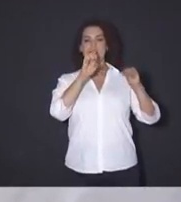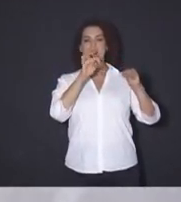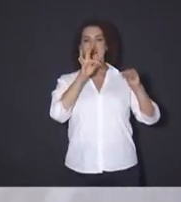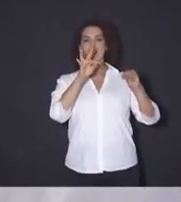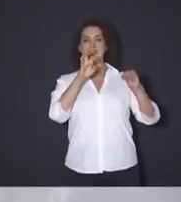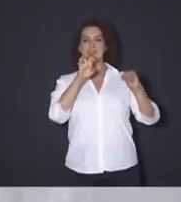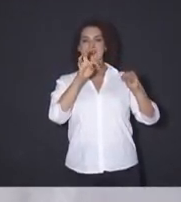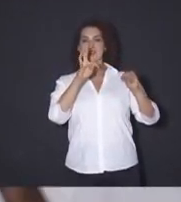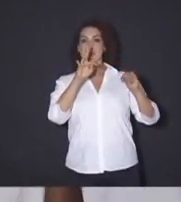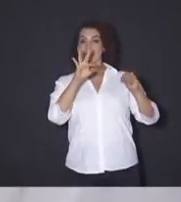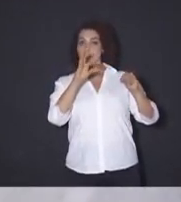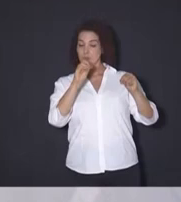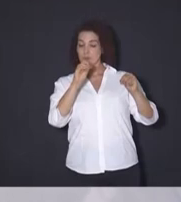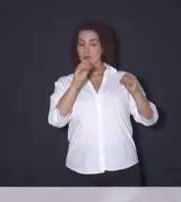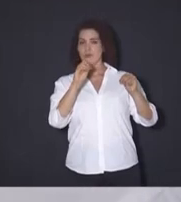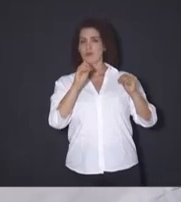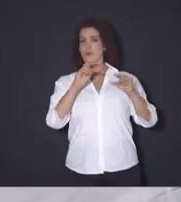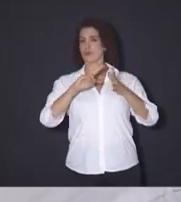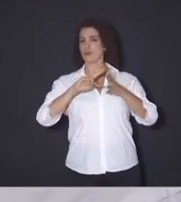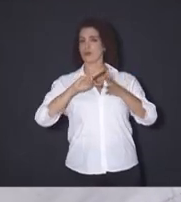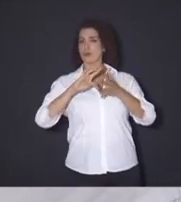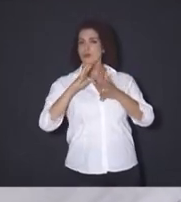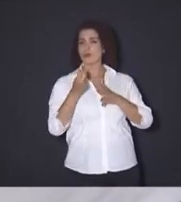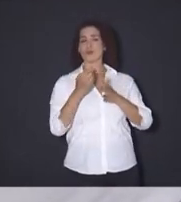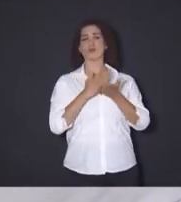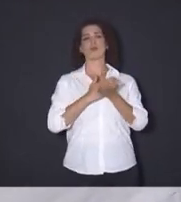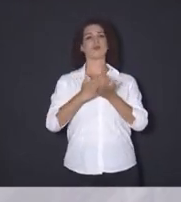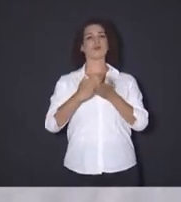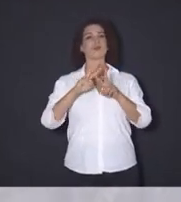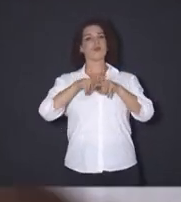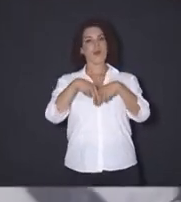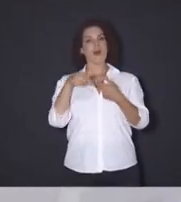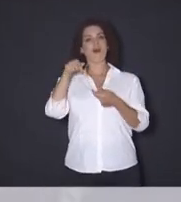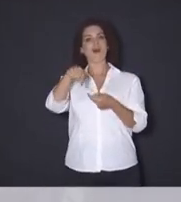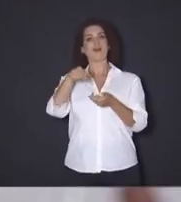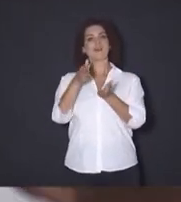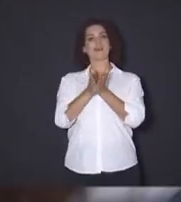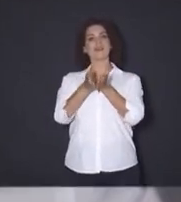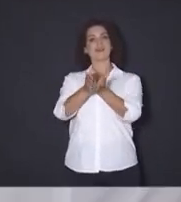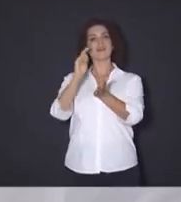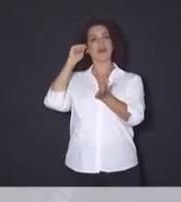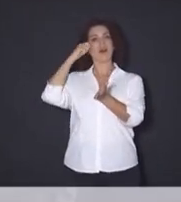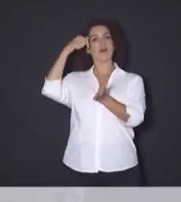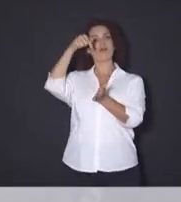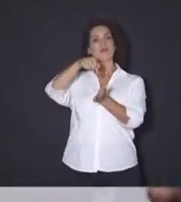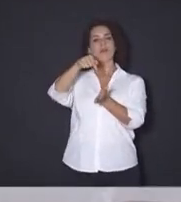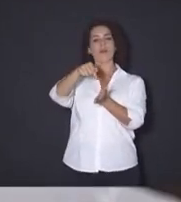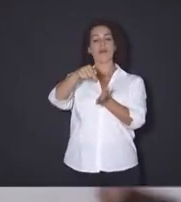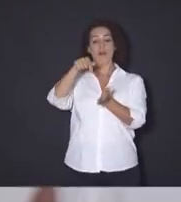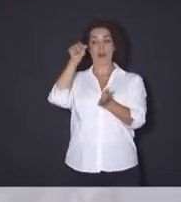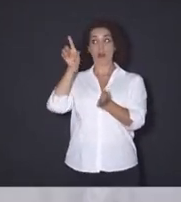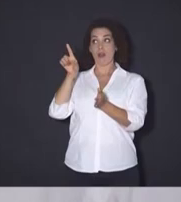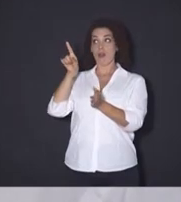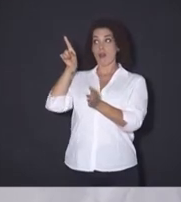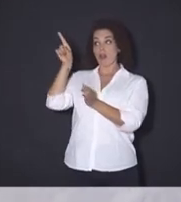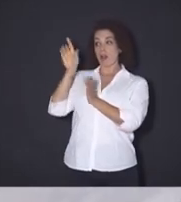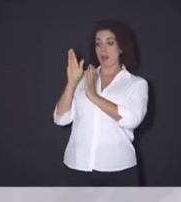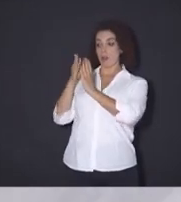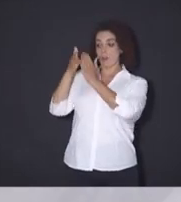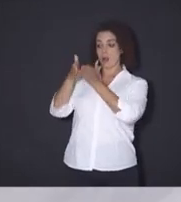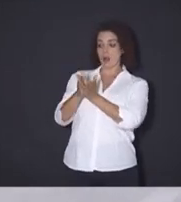passa a ter sentido a partir dos navios negreiros porque lá no vero escravos e sim homens